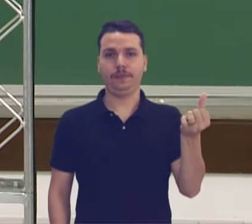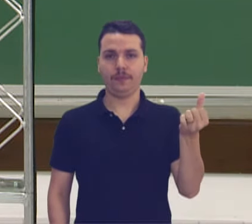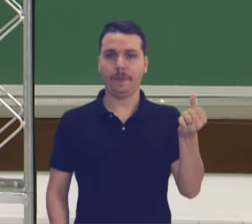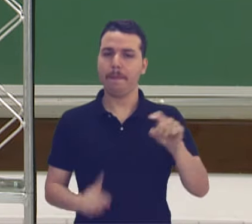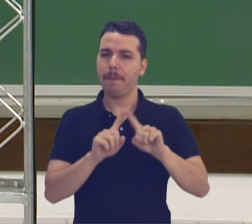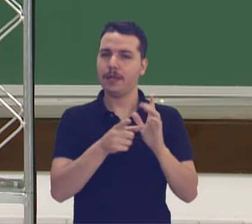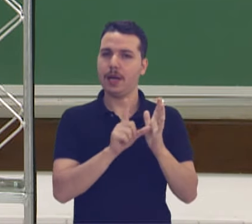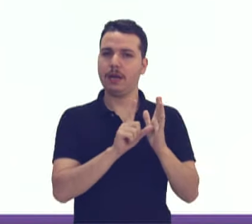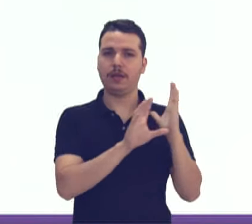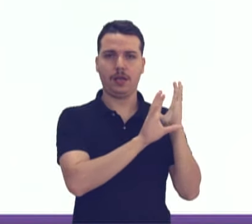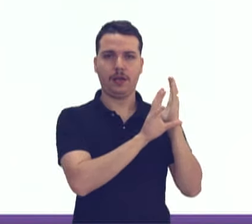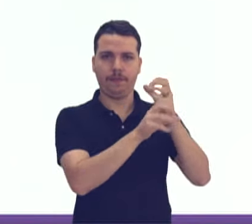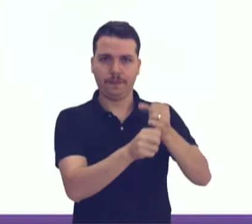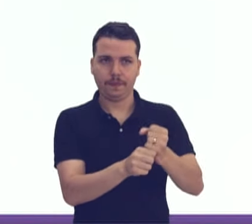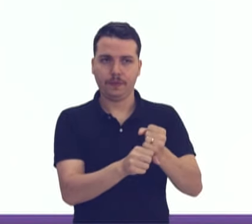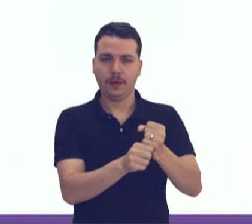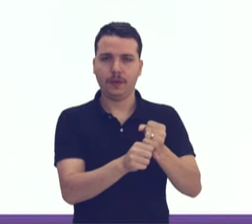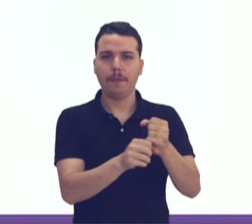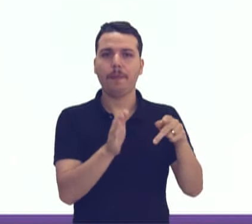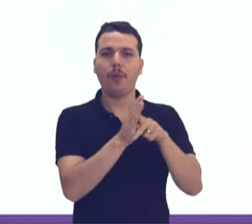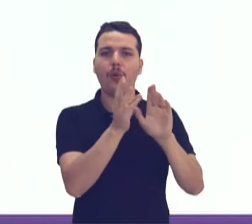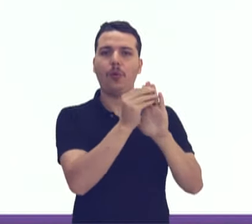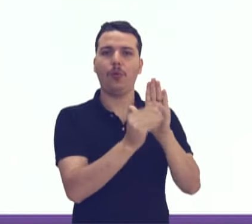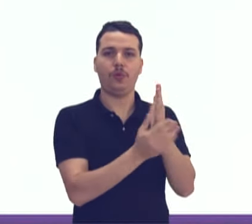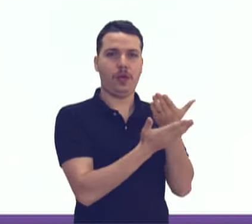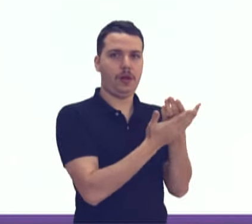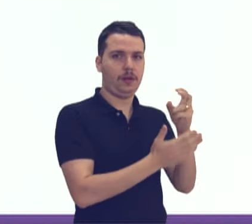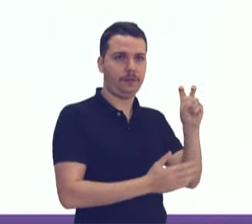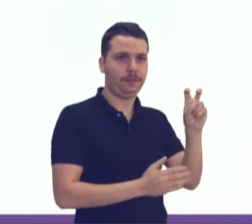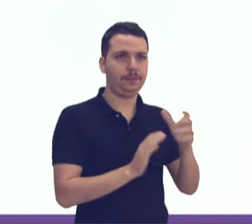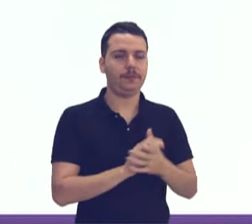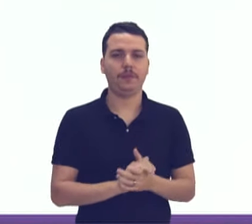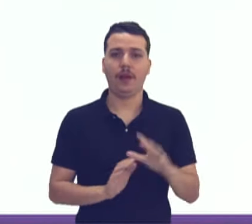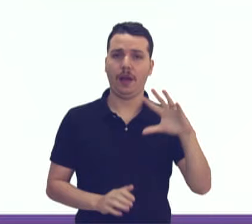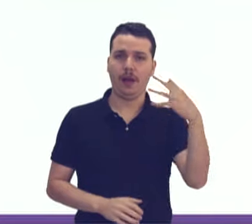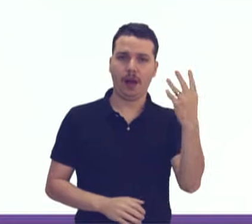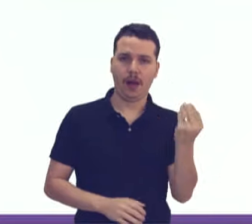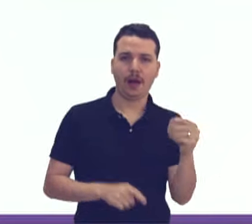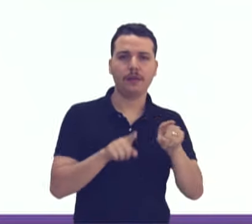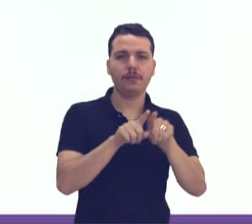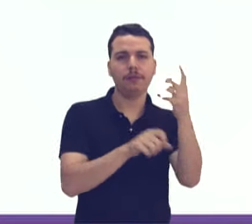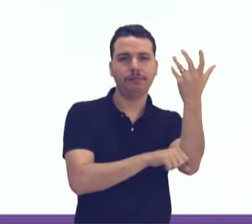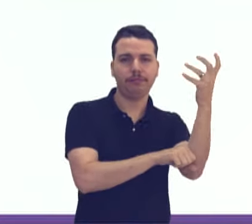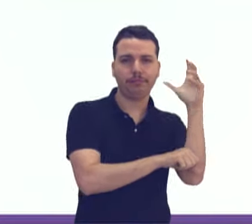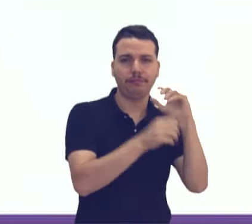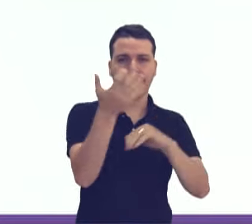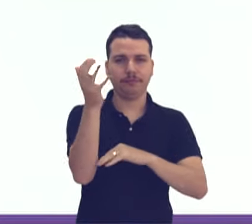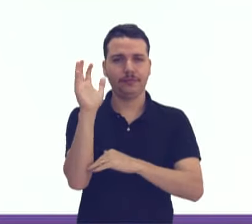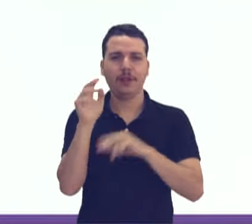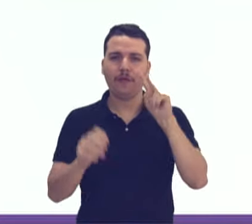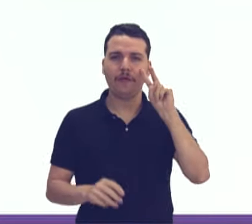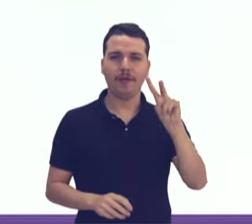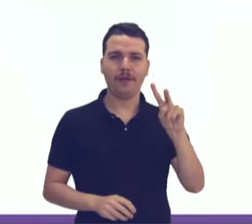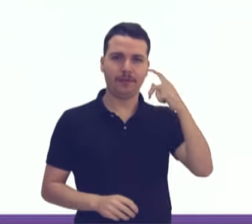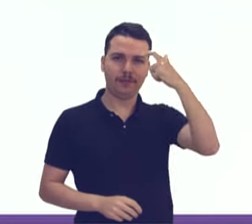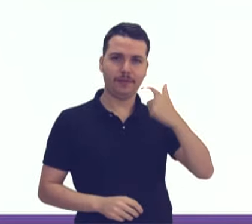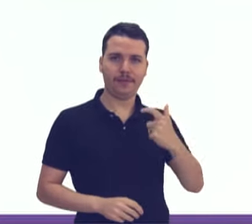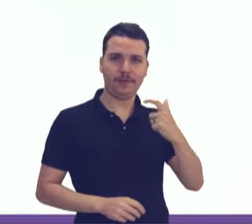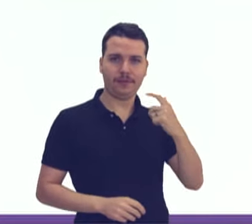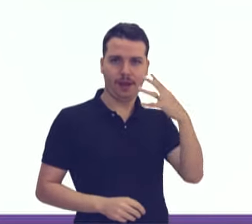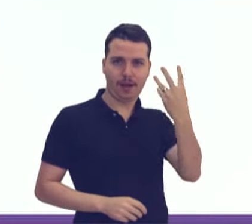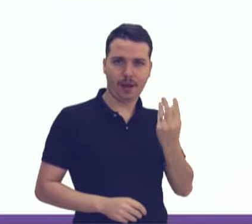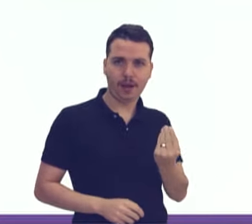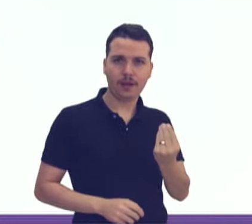antes revisamos conteúdos da aula 5 arte meio ambiente nós vamos artista que trabalhou com